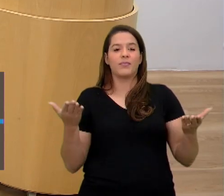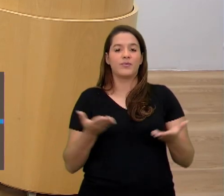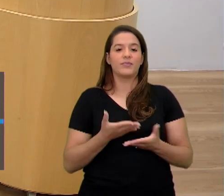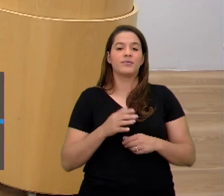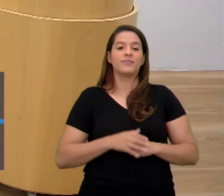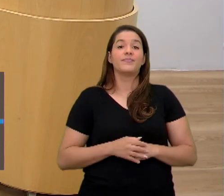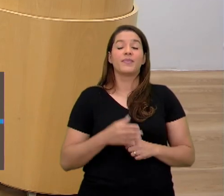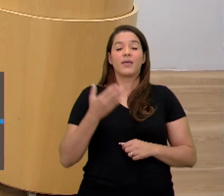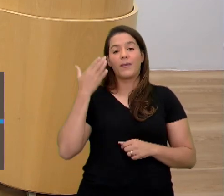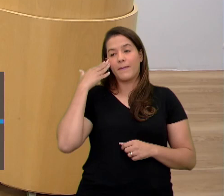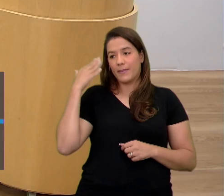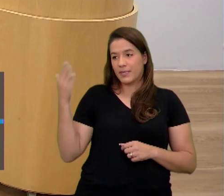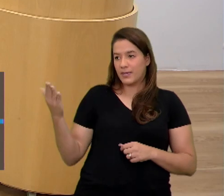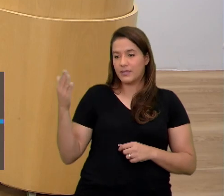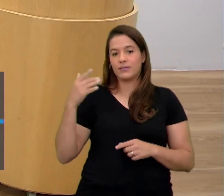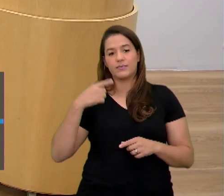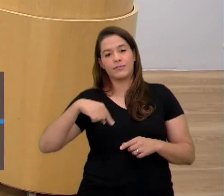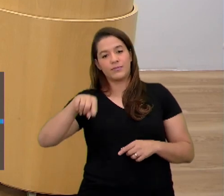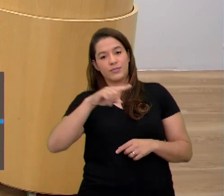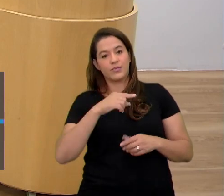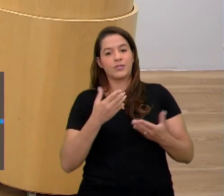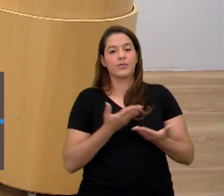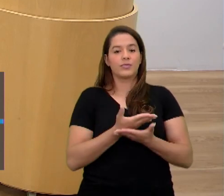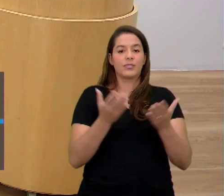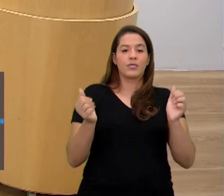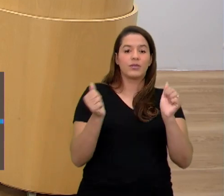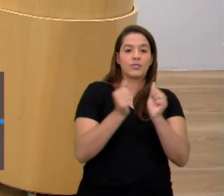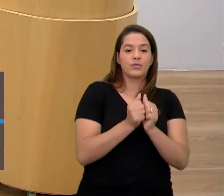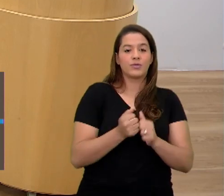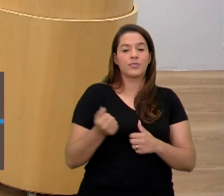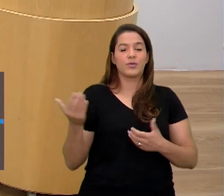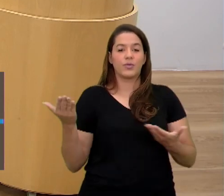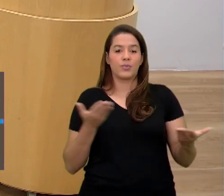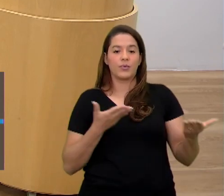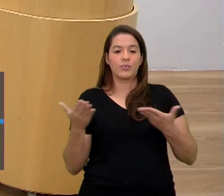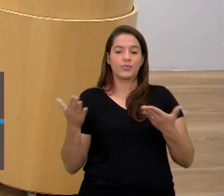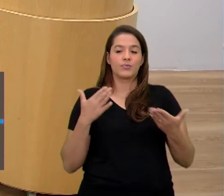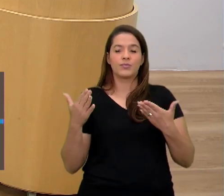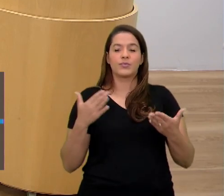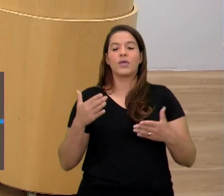Legal, então. Obrigado pela sua participação. Eu Obrigado que por estar aqui agradeço. comigo, dividindo essa